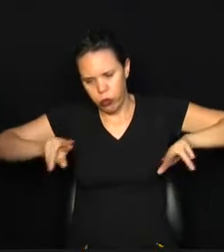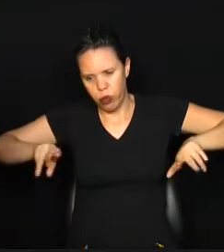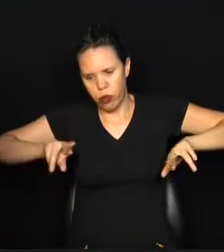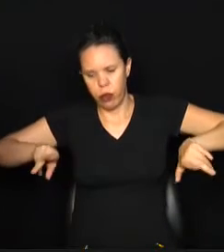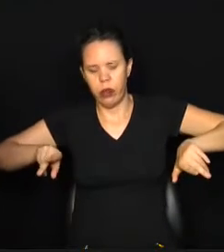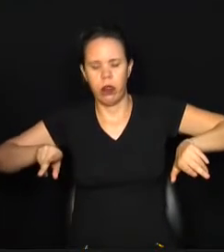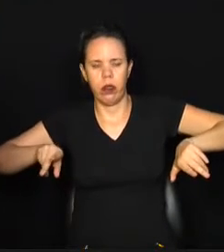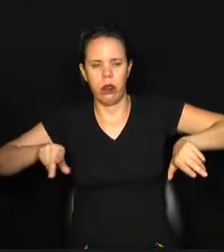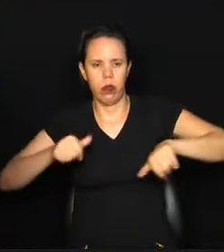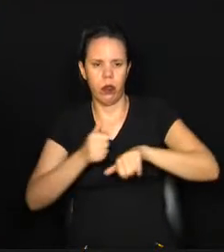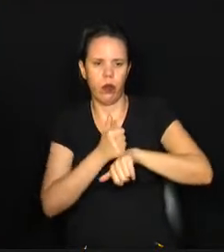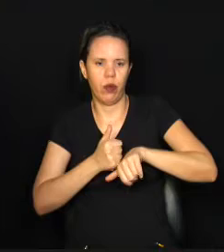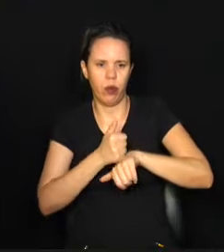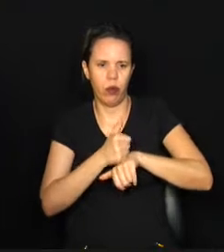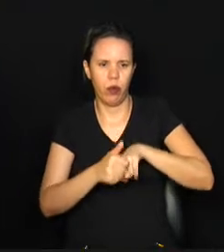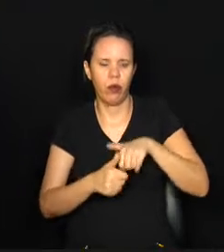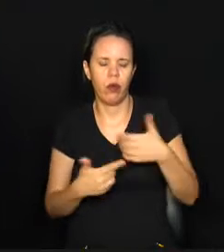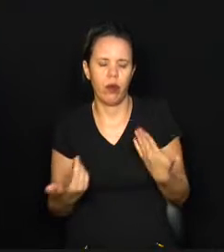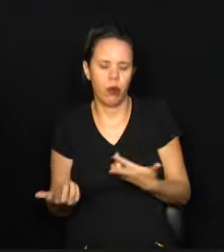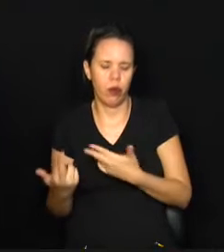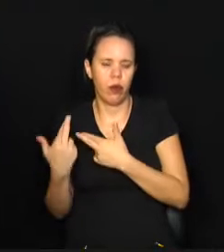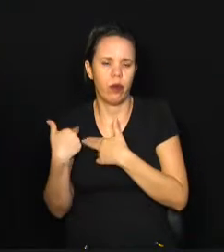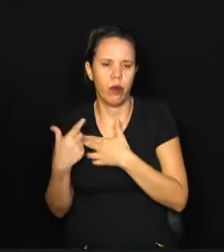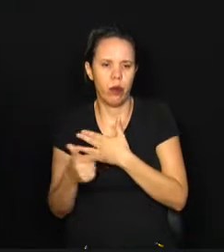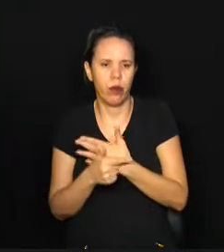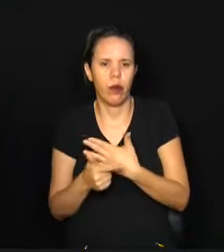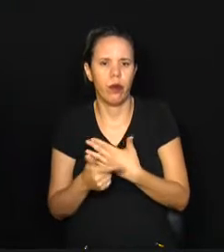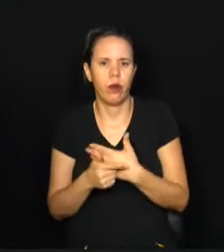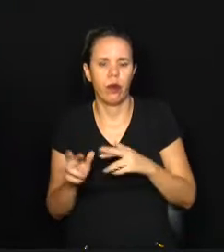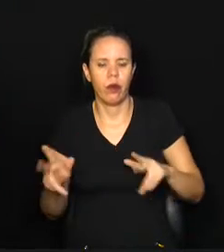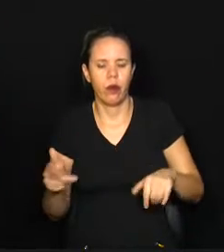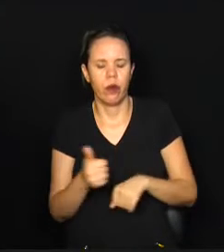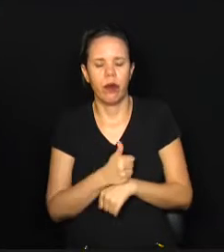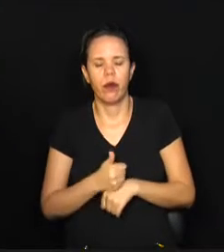uma atividade e outra, né?